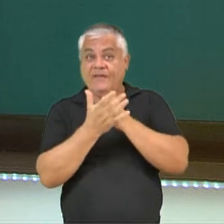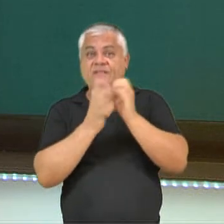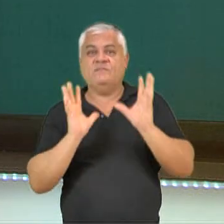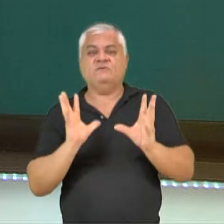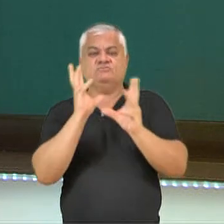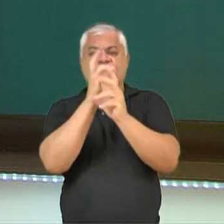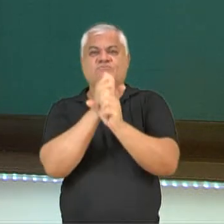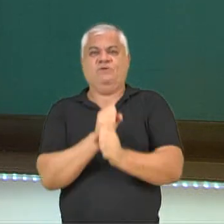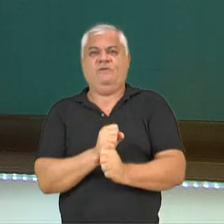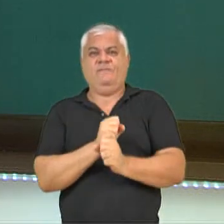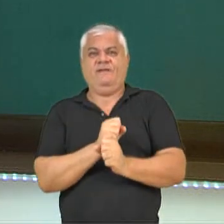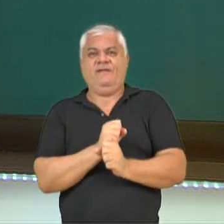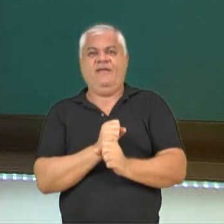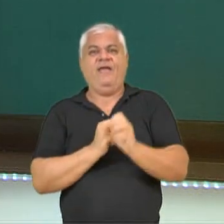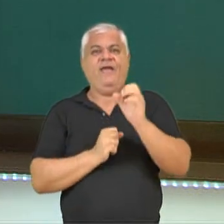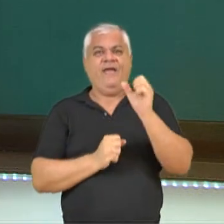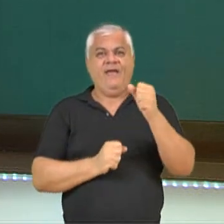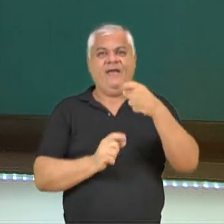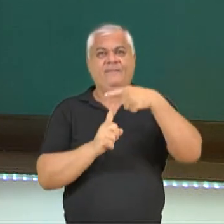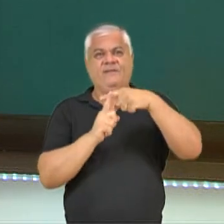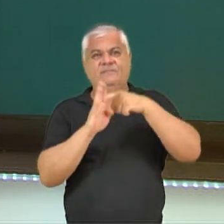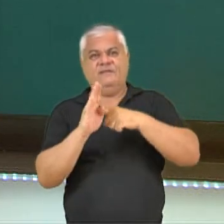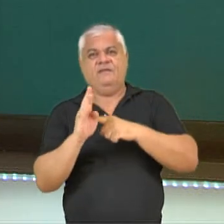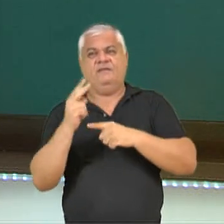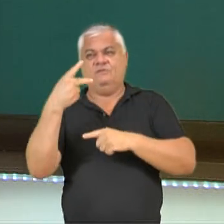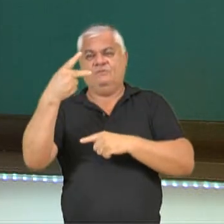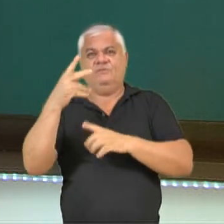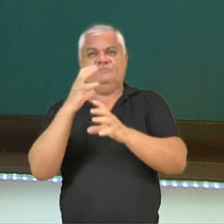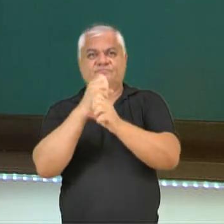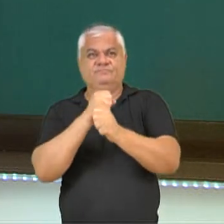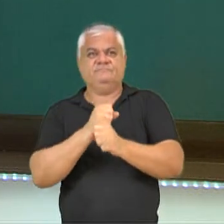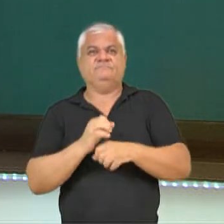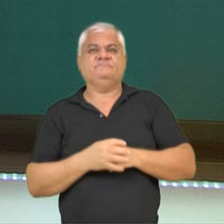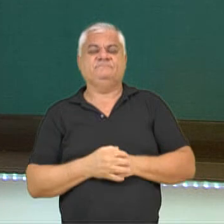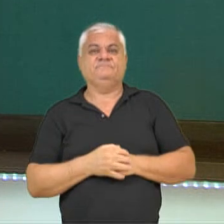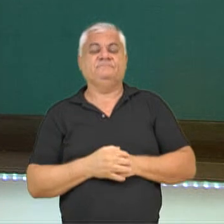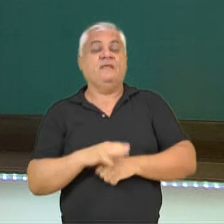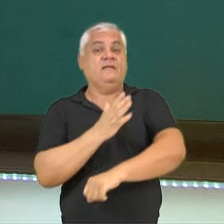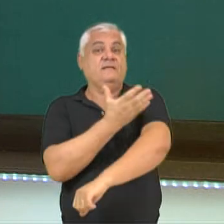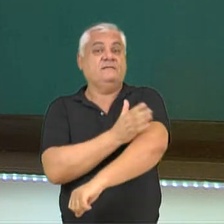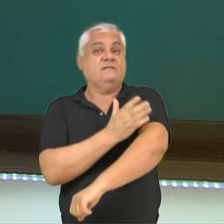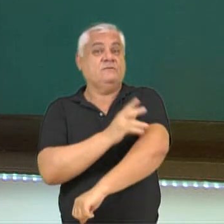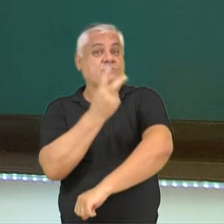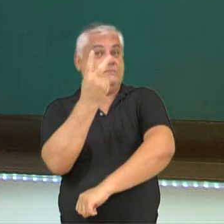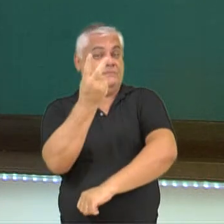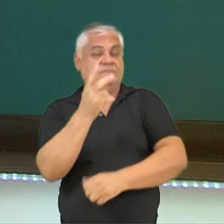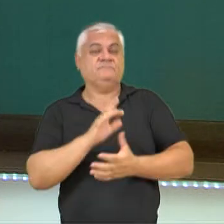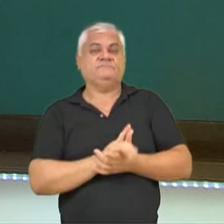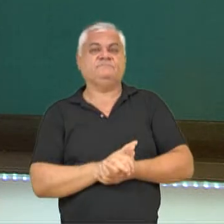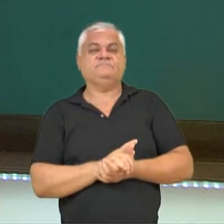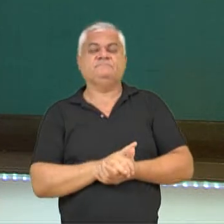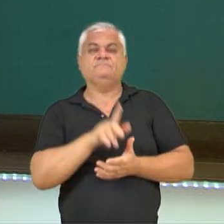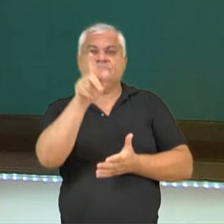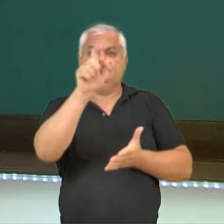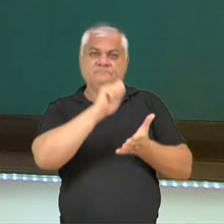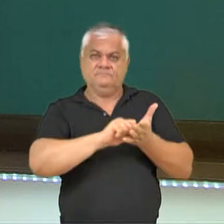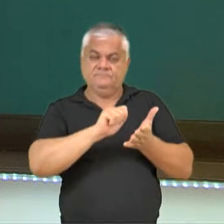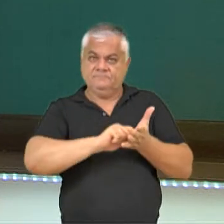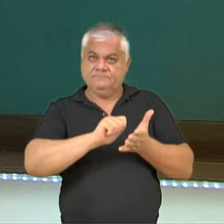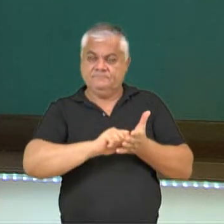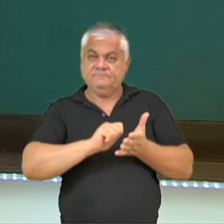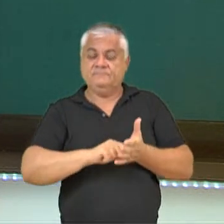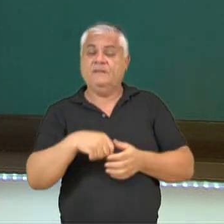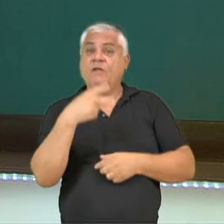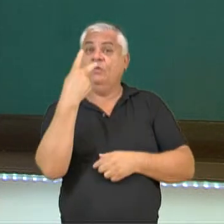soma que é a base dessa potência, ok? Exercício 2. Escreva duas expressões